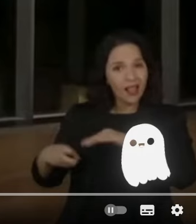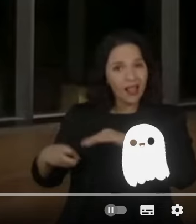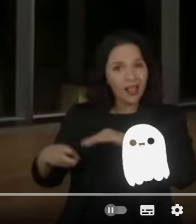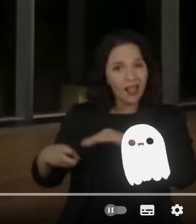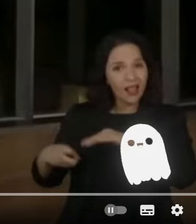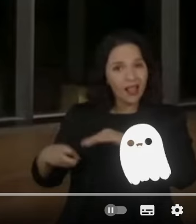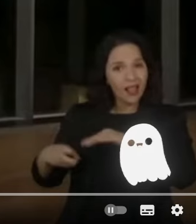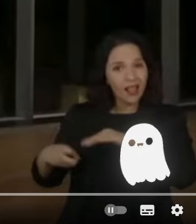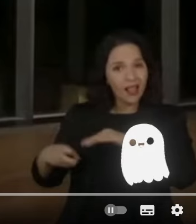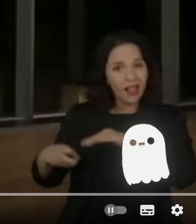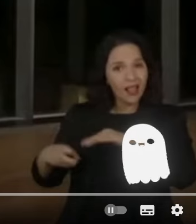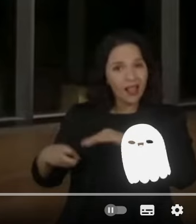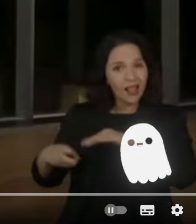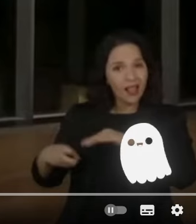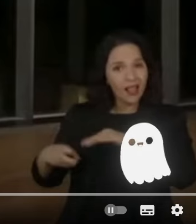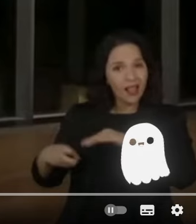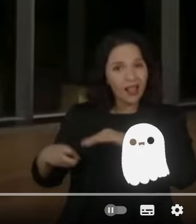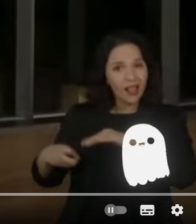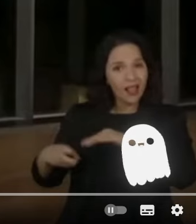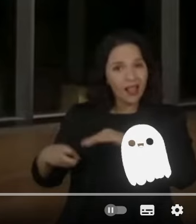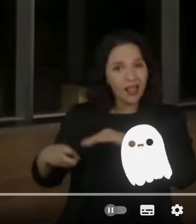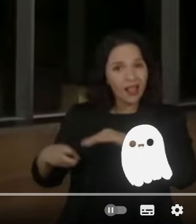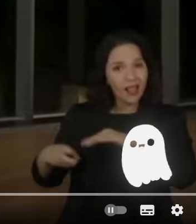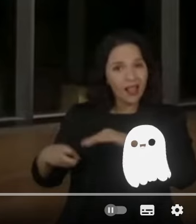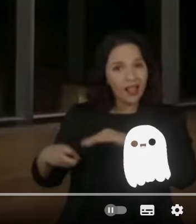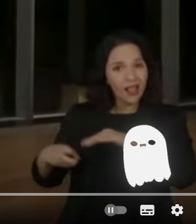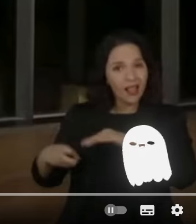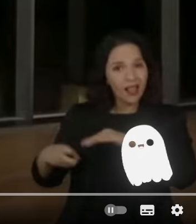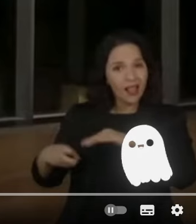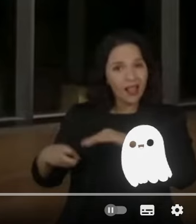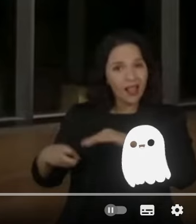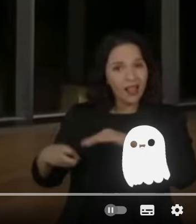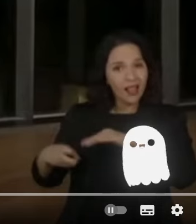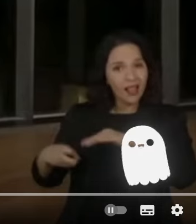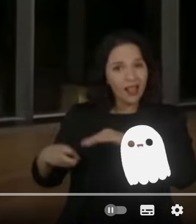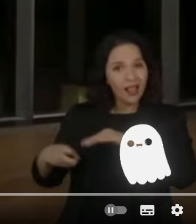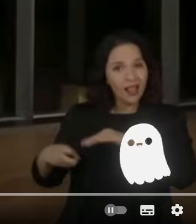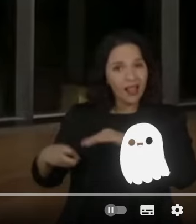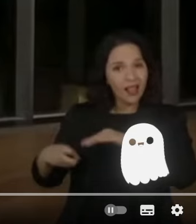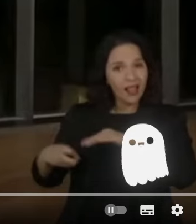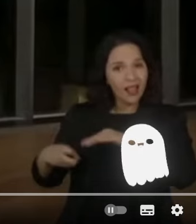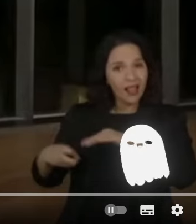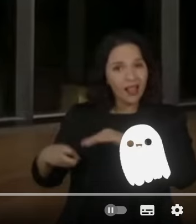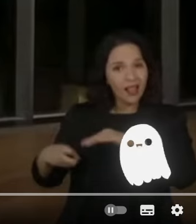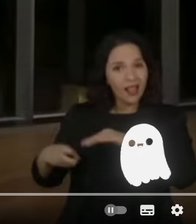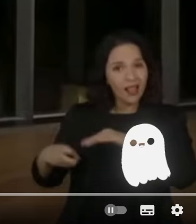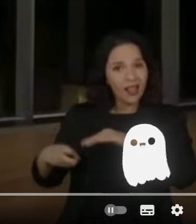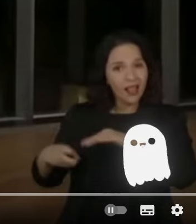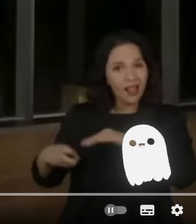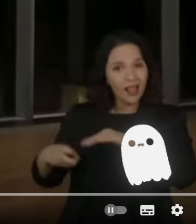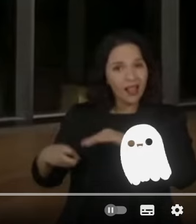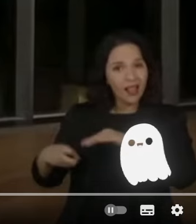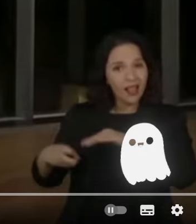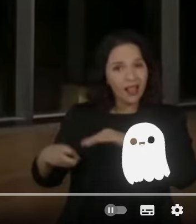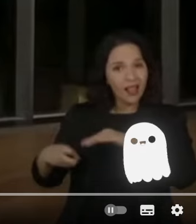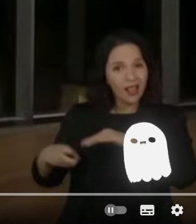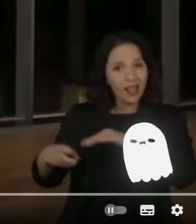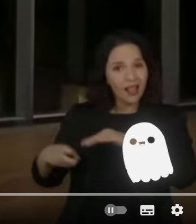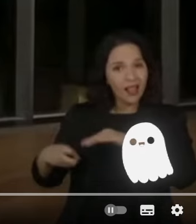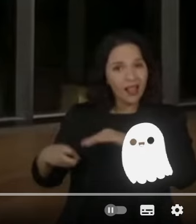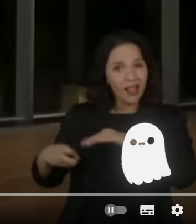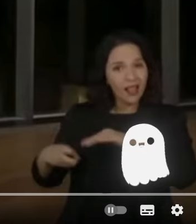hoje o Vini, por exemplo, ele ama jogo de terror. Ele ama, ele sempre amou, né? Desde criança, mas o fato de, tipo,